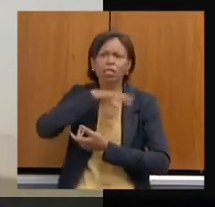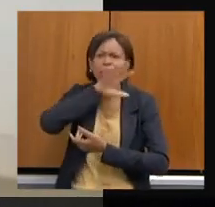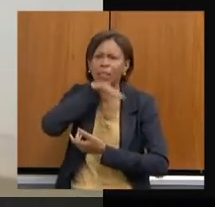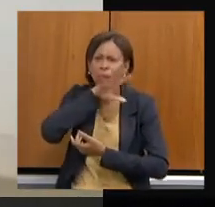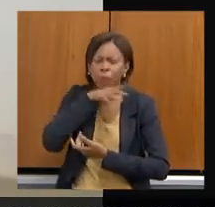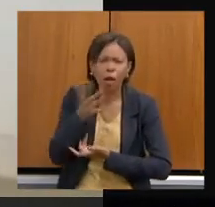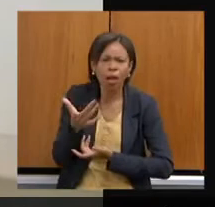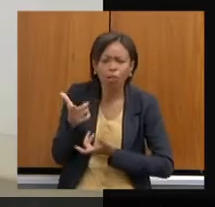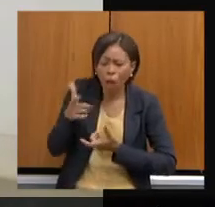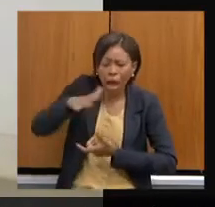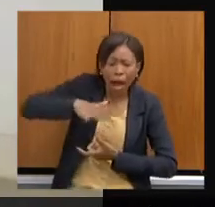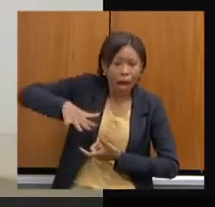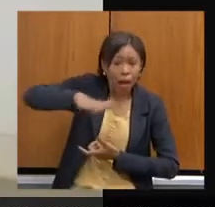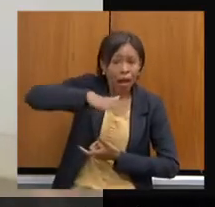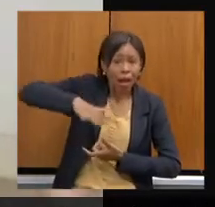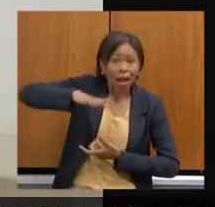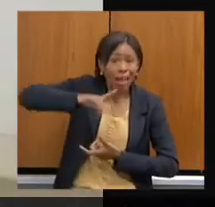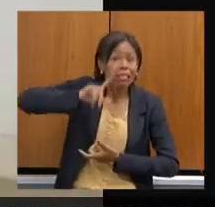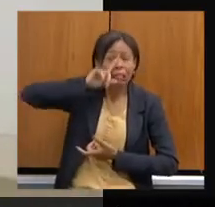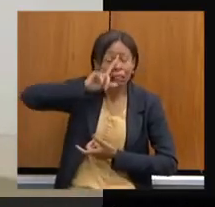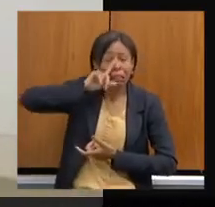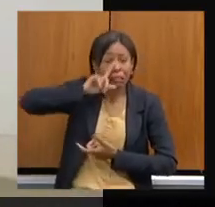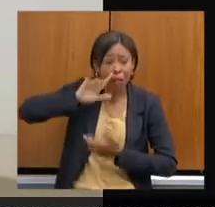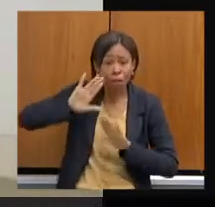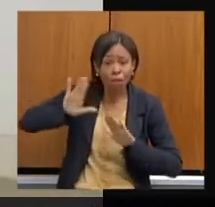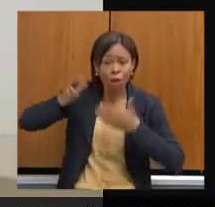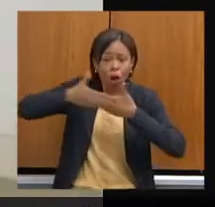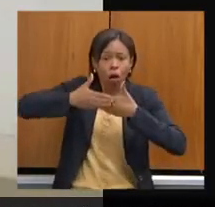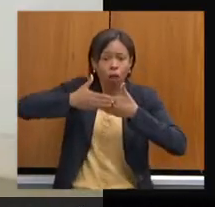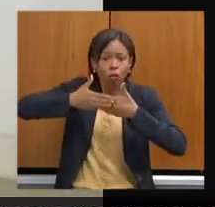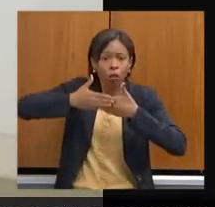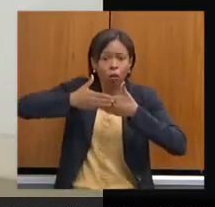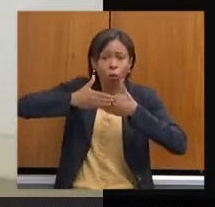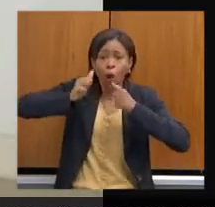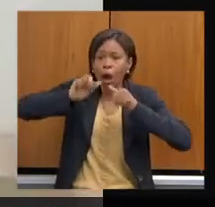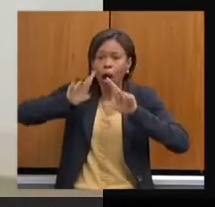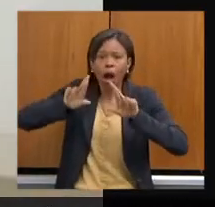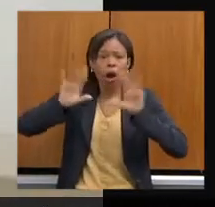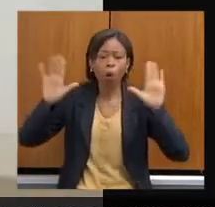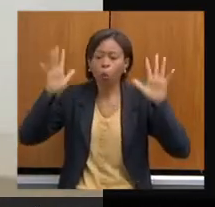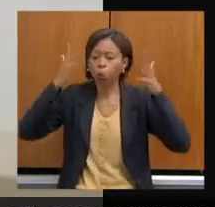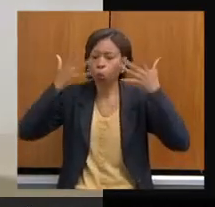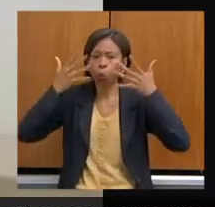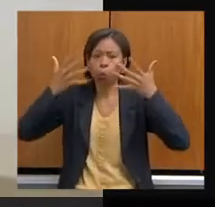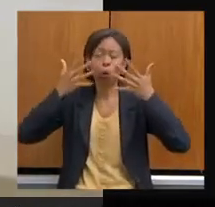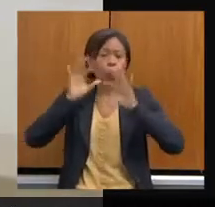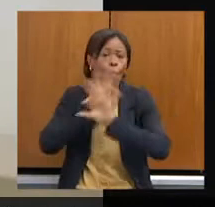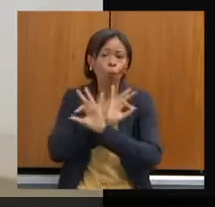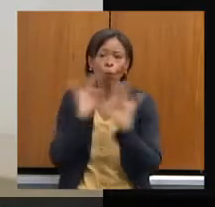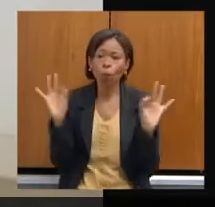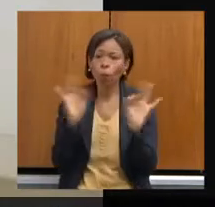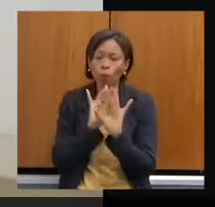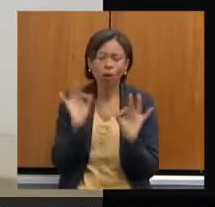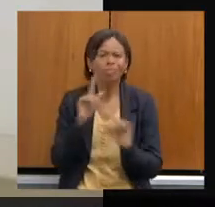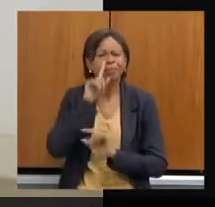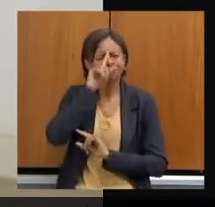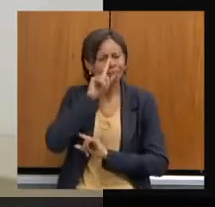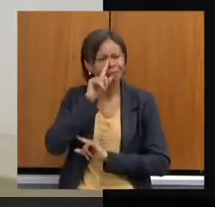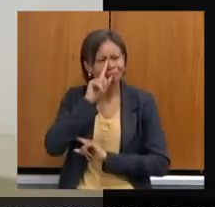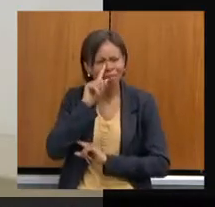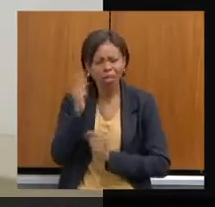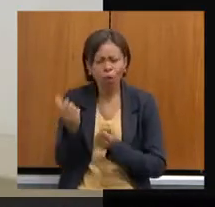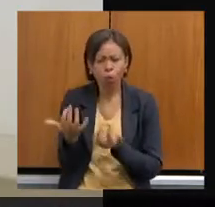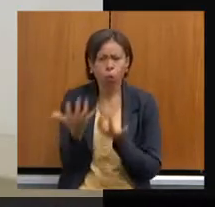Áreas insalubres Áreas fechadas circulação do ar grande risco de